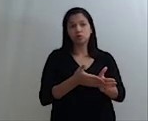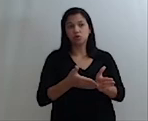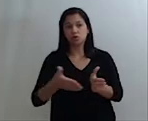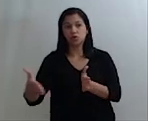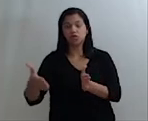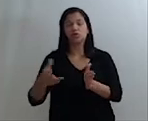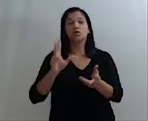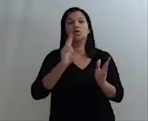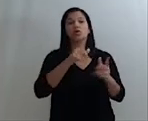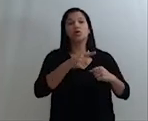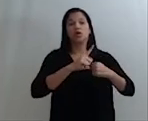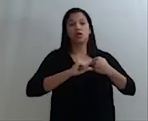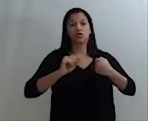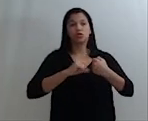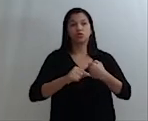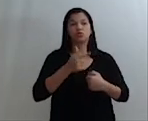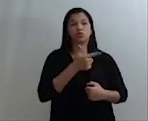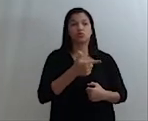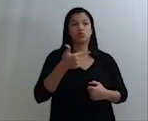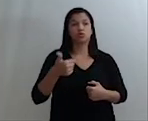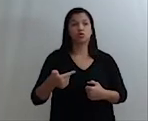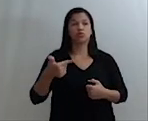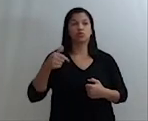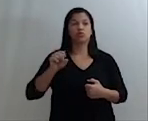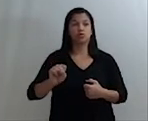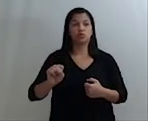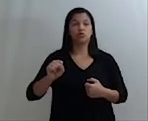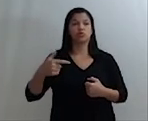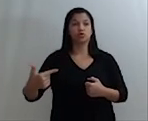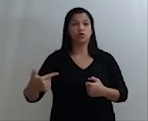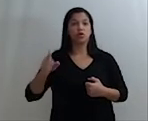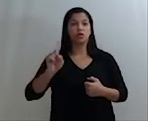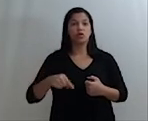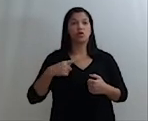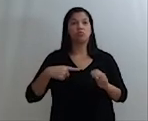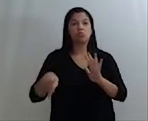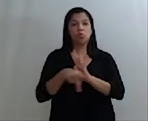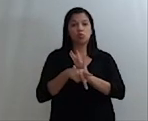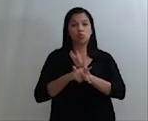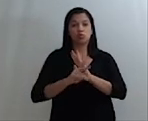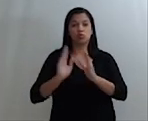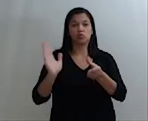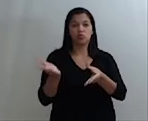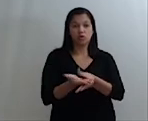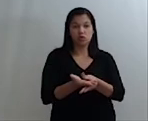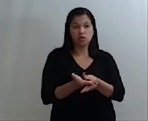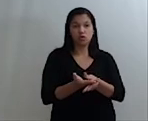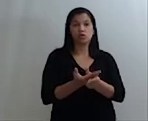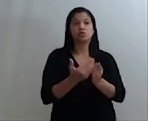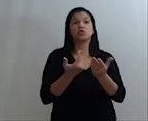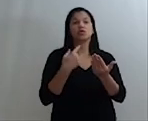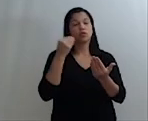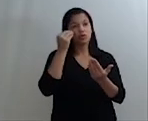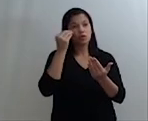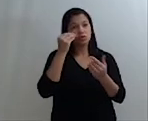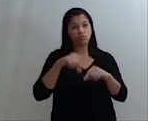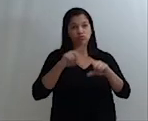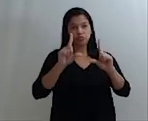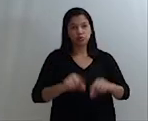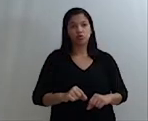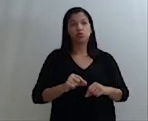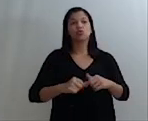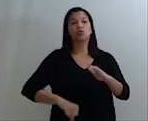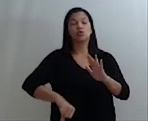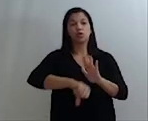282 parágrafo 6º do Código Processo Penal as particularidades do caso em especial a proximidade do encerramento da instrução criminal e a